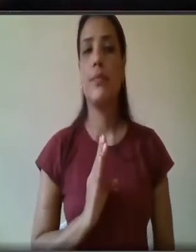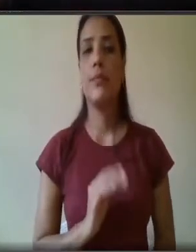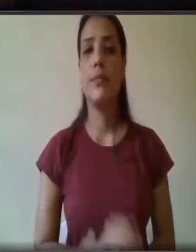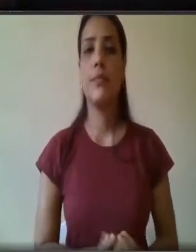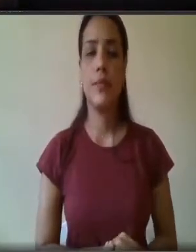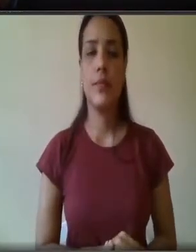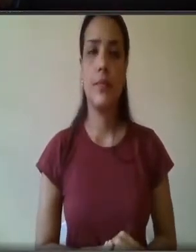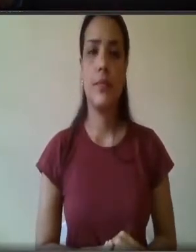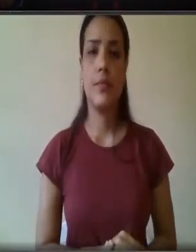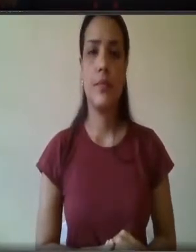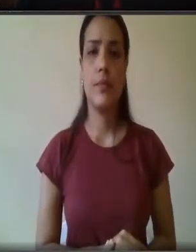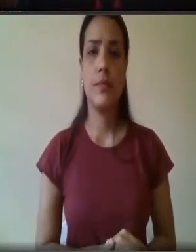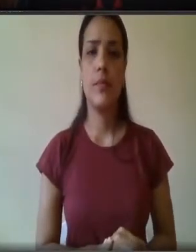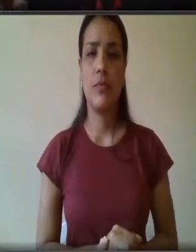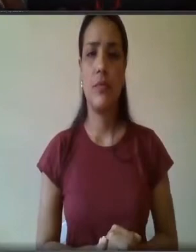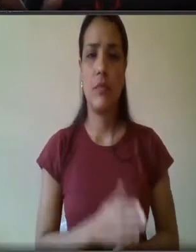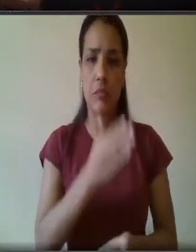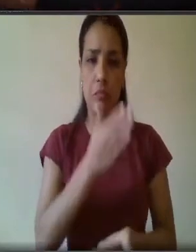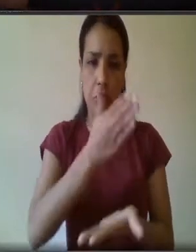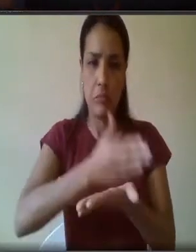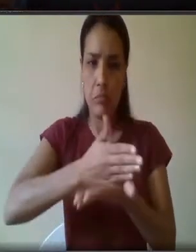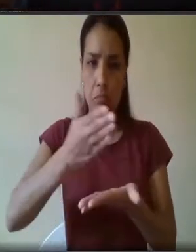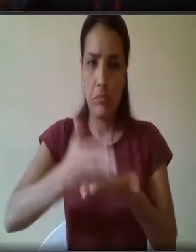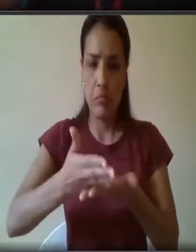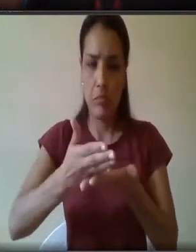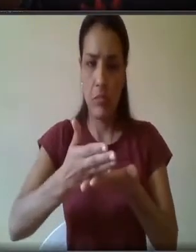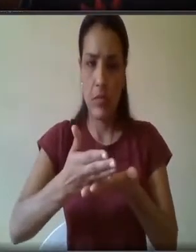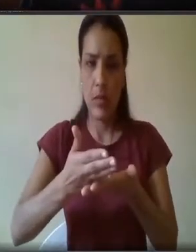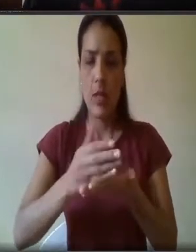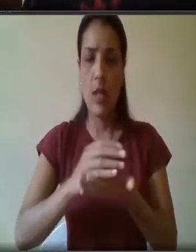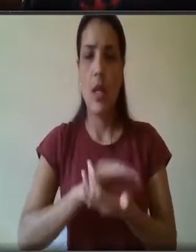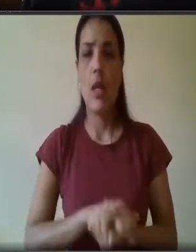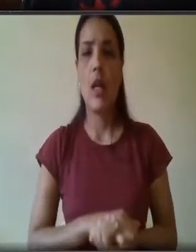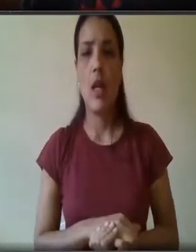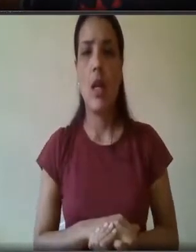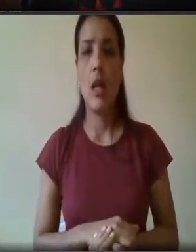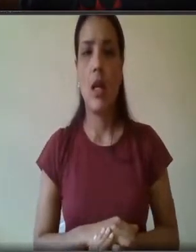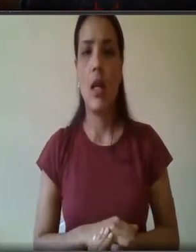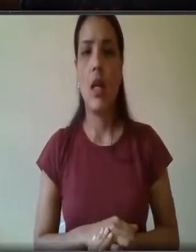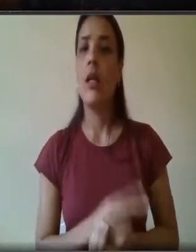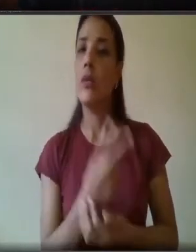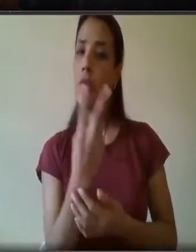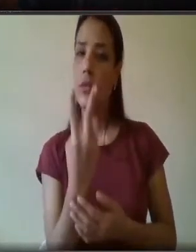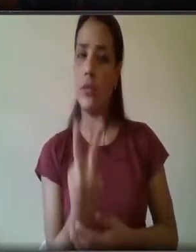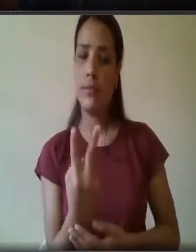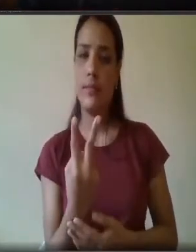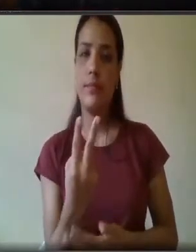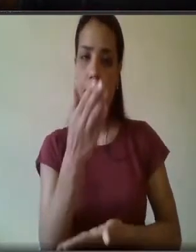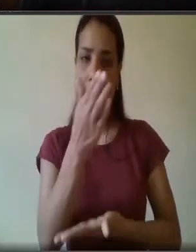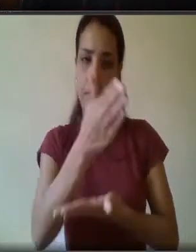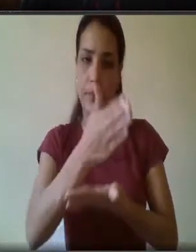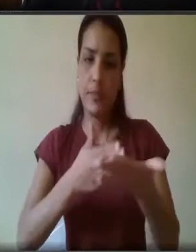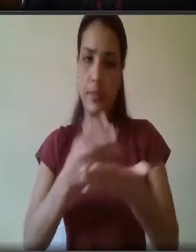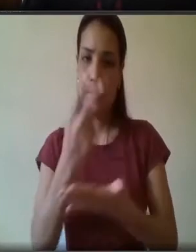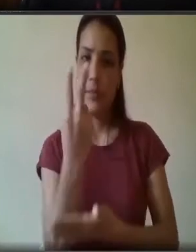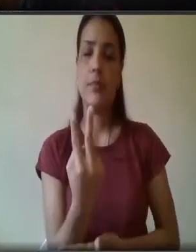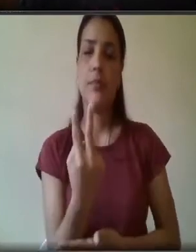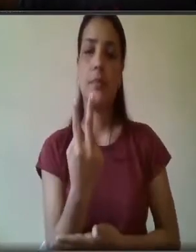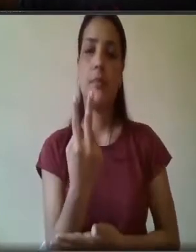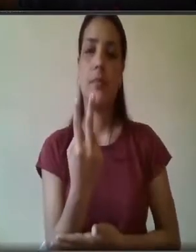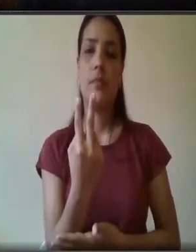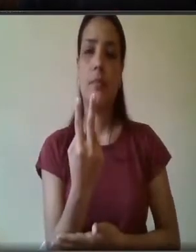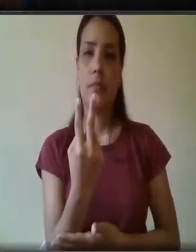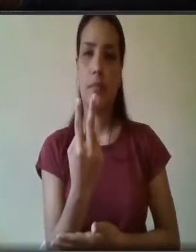ele está dividido em duas macroestruturas. Ou nós temos só escudos